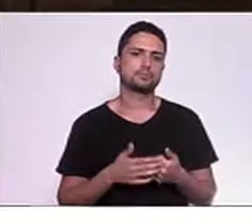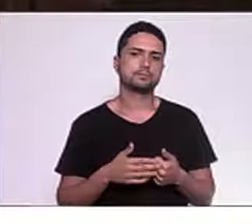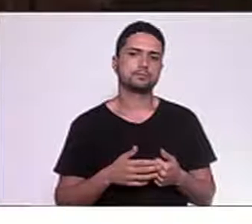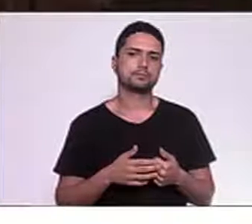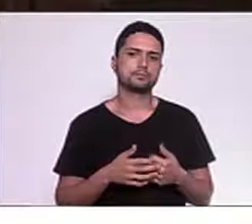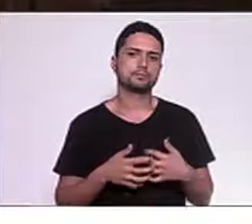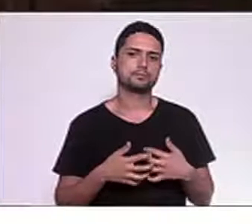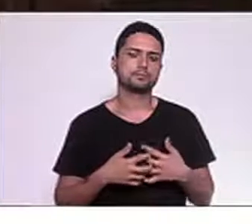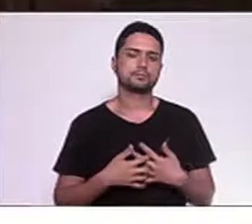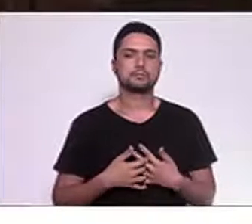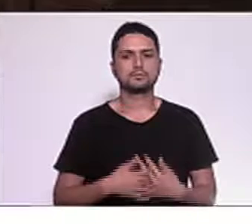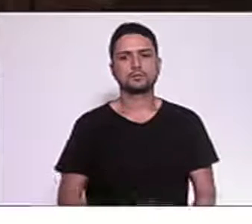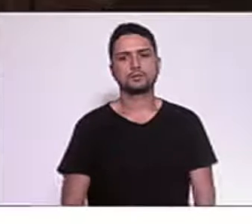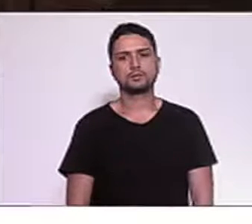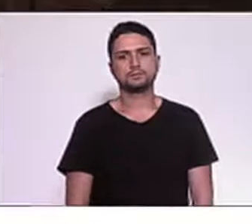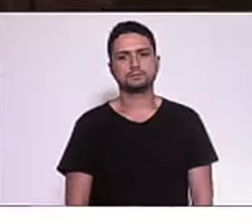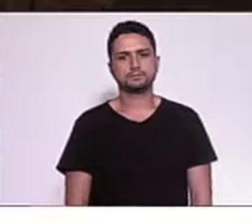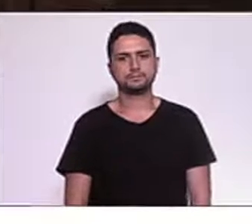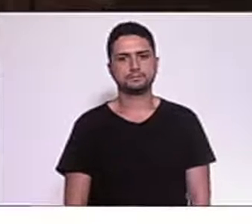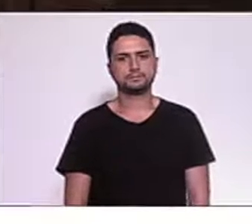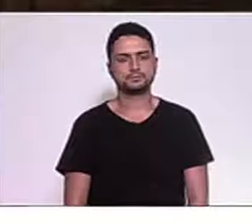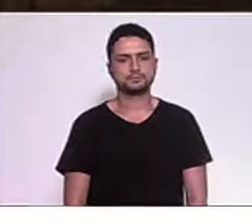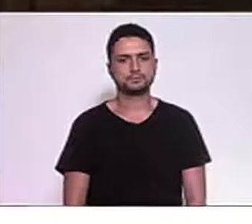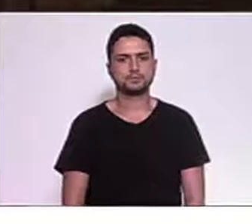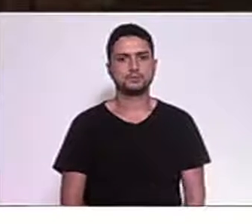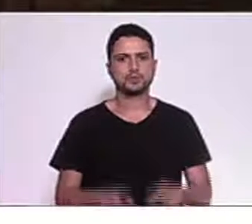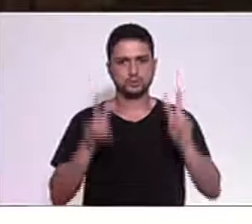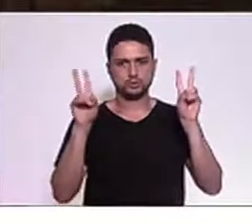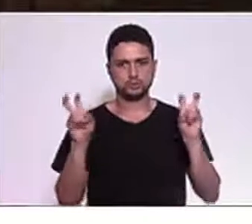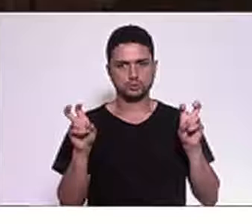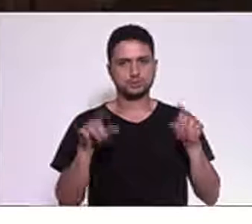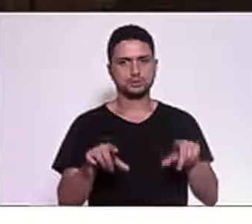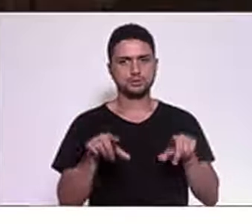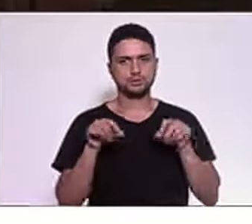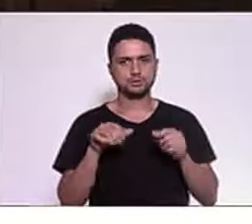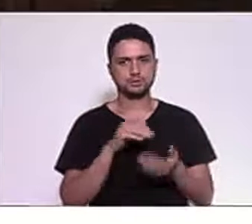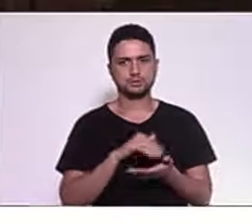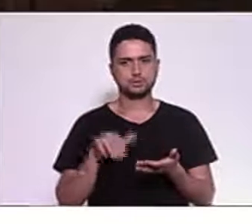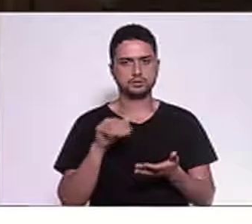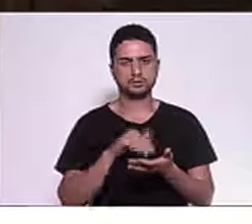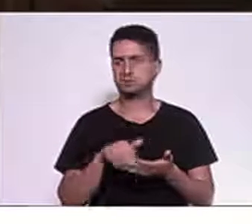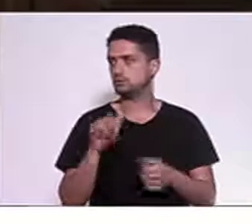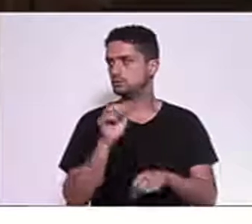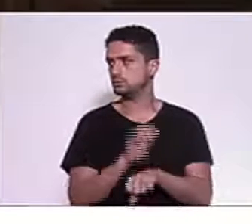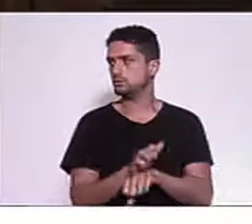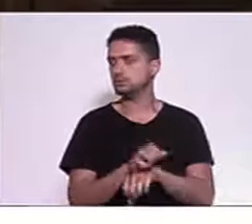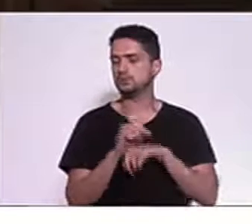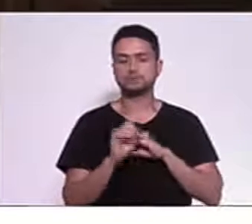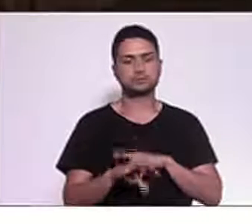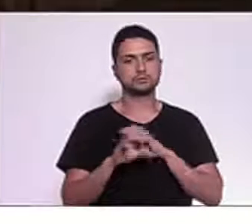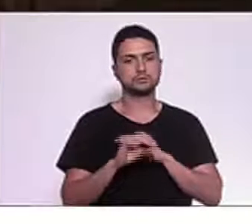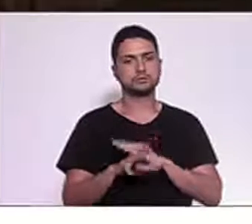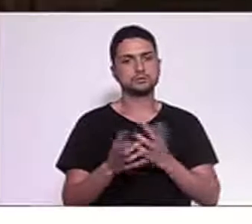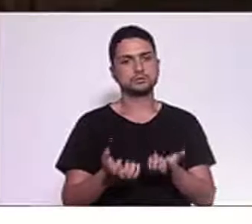da decisão da Secretaria de Estado de Educação de